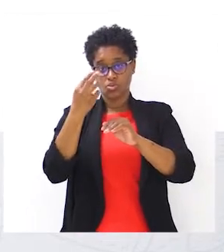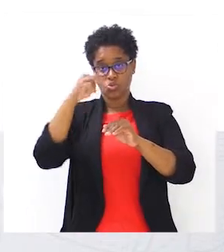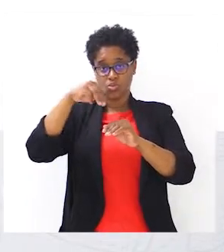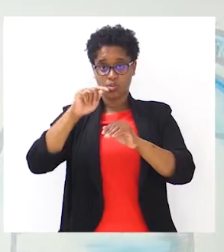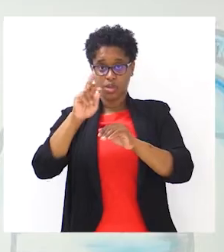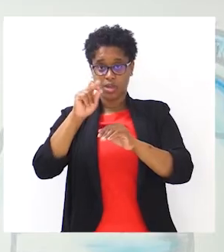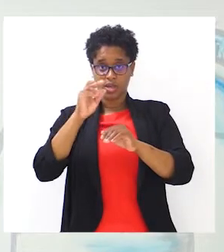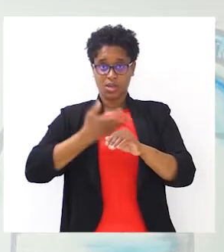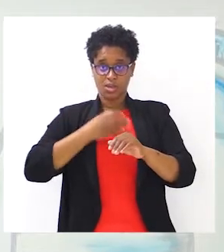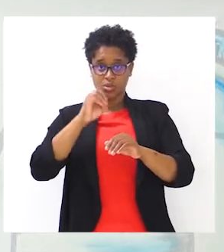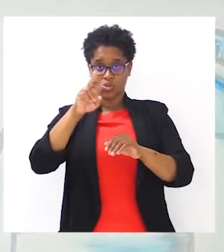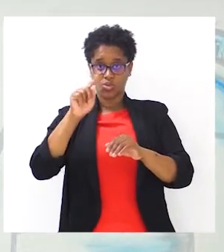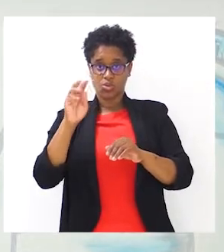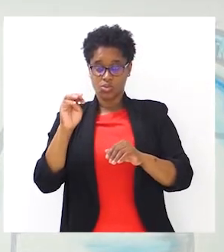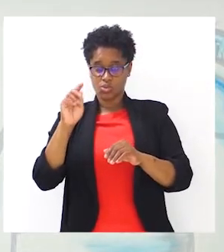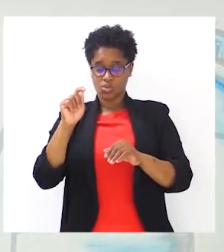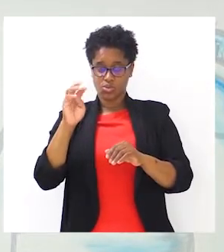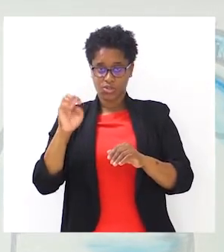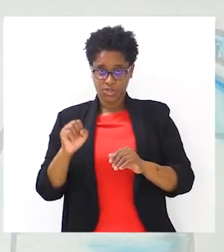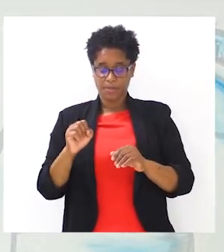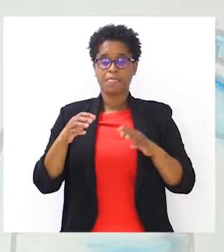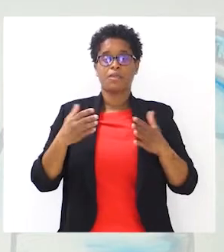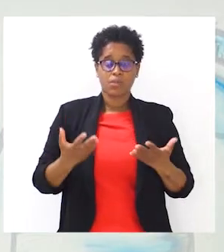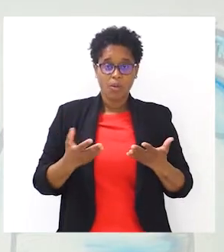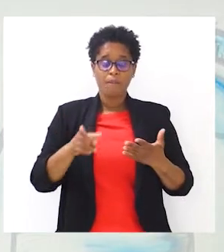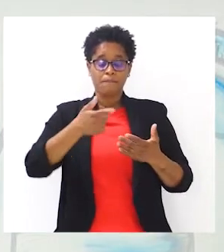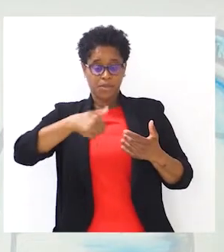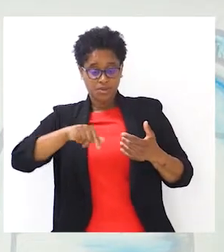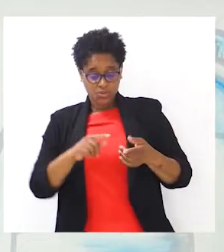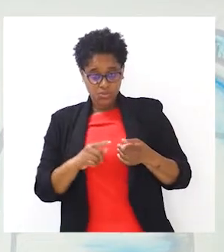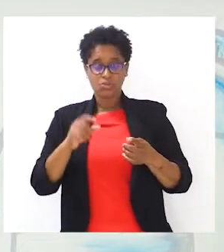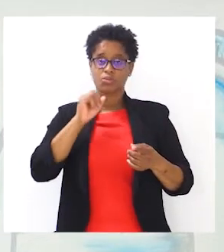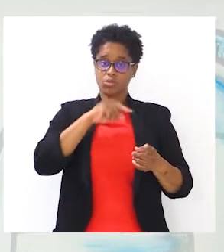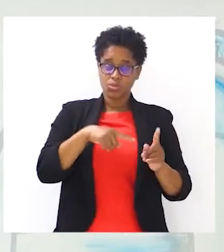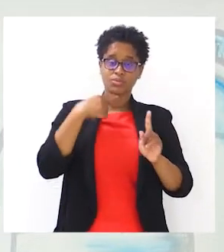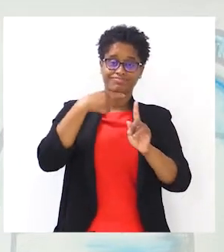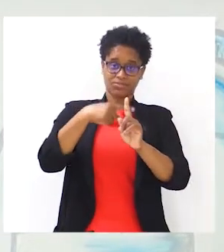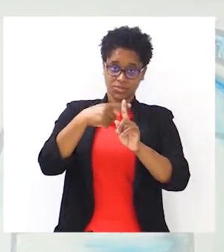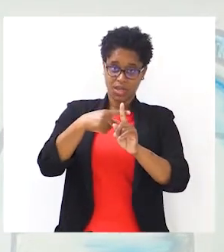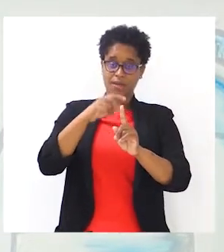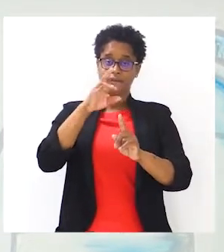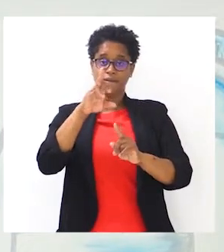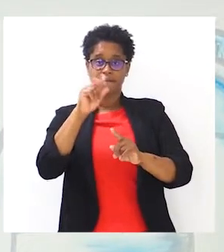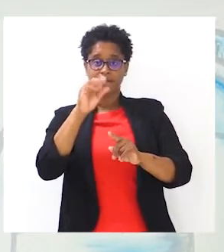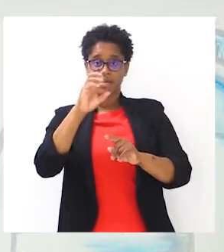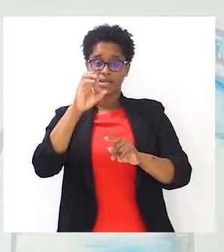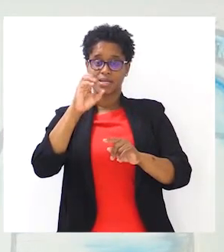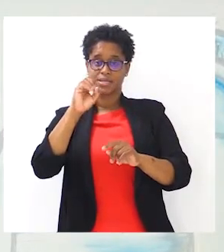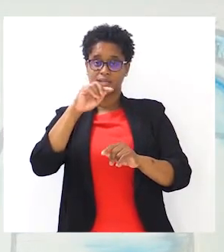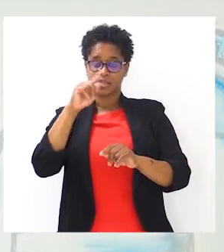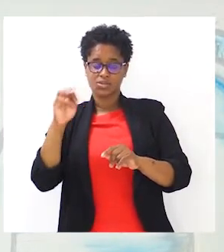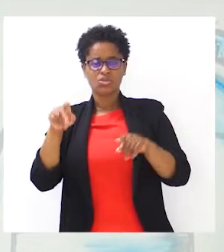numeradores. Então, para adicionar frações com o mesmo